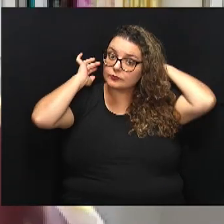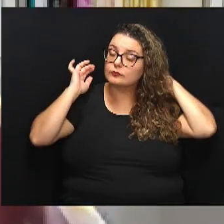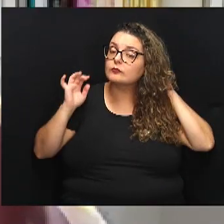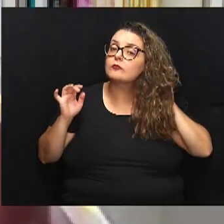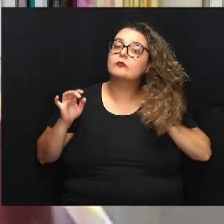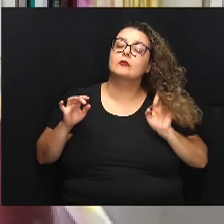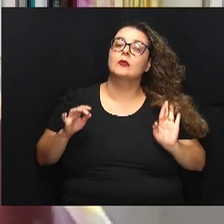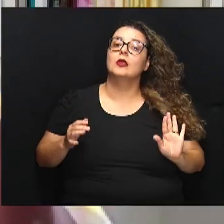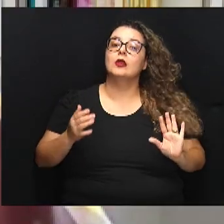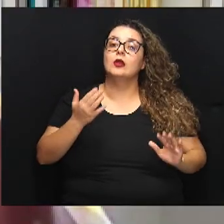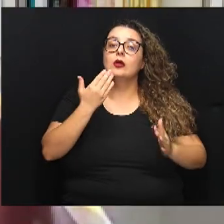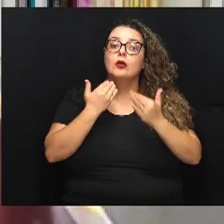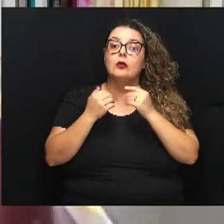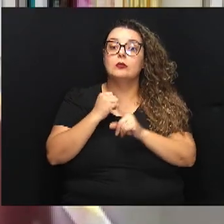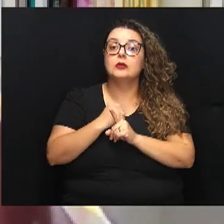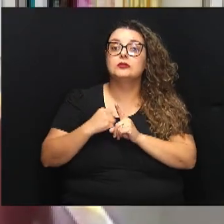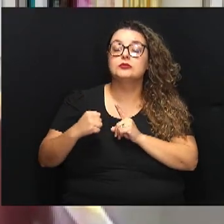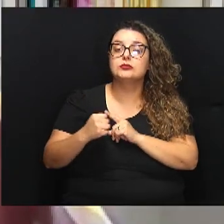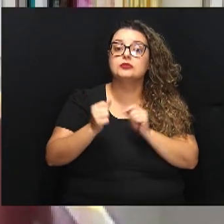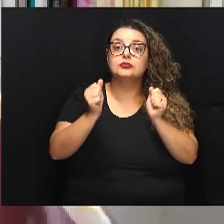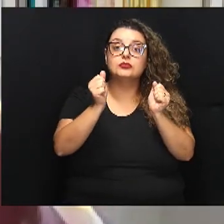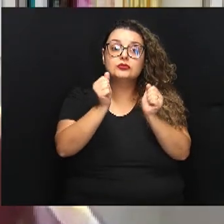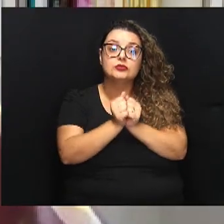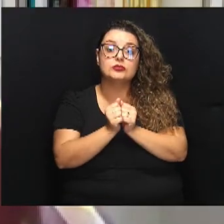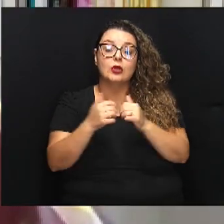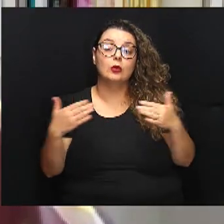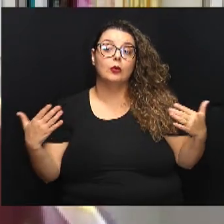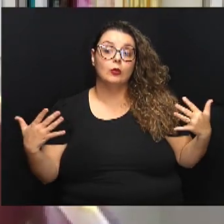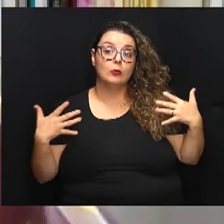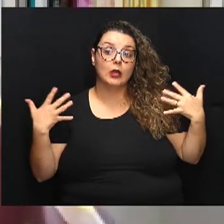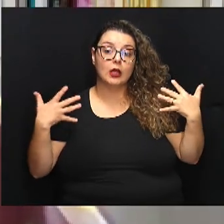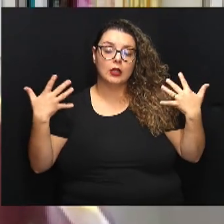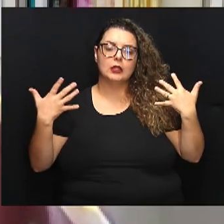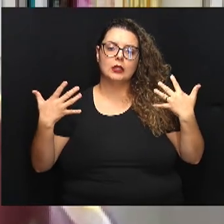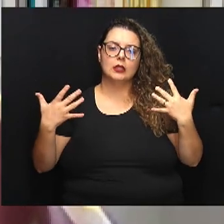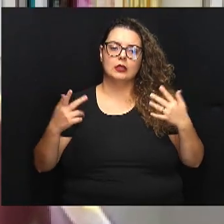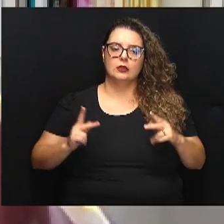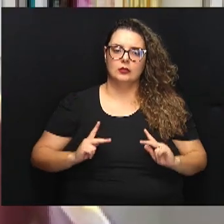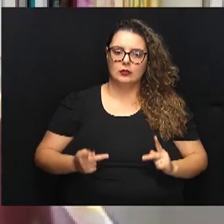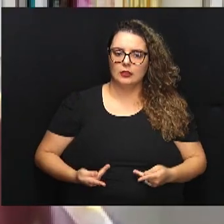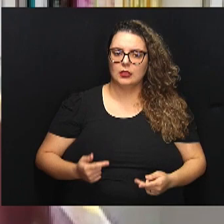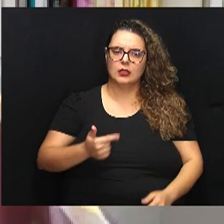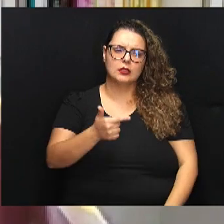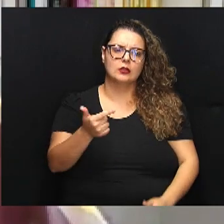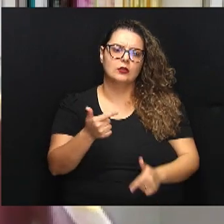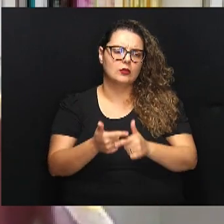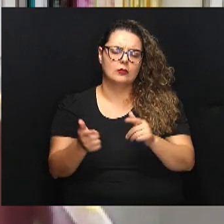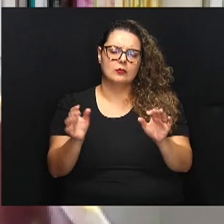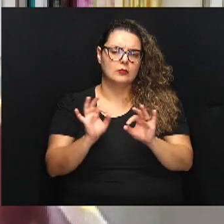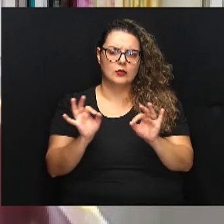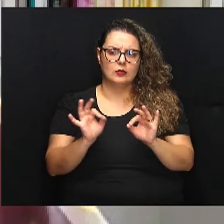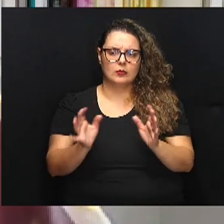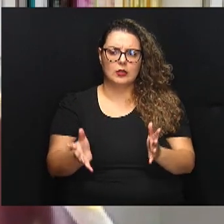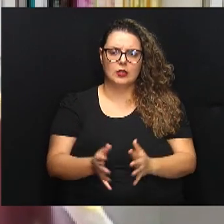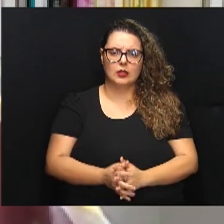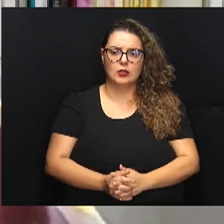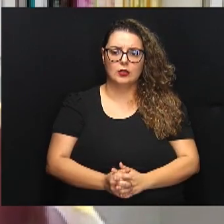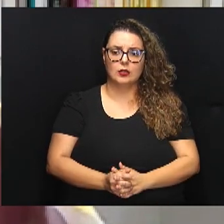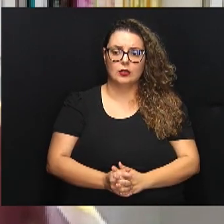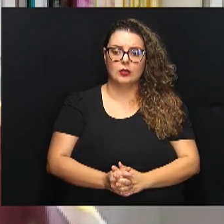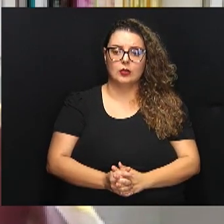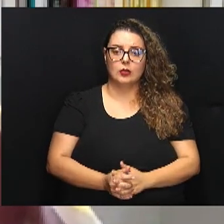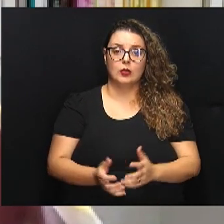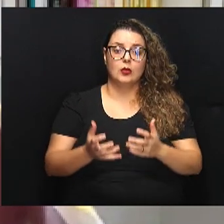social, comer juntos, é uma grande alegria do ser humano. Então, não tem problema nenhum. O que eu gostaria